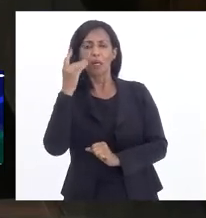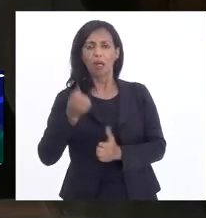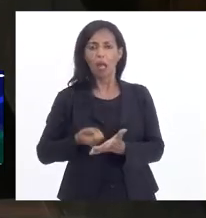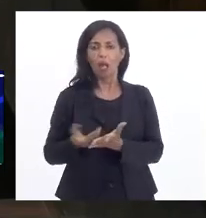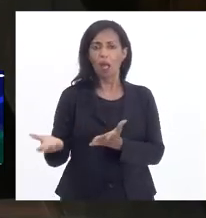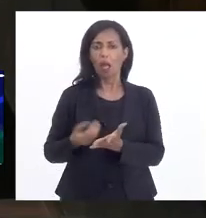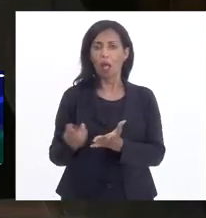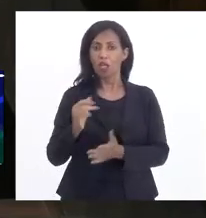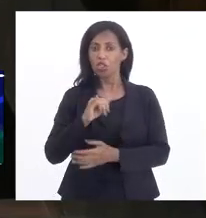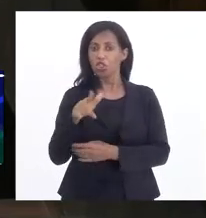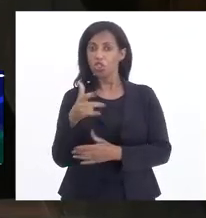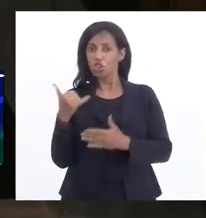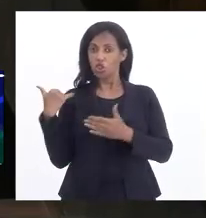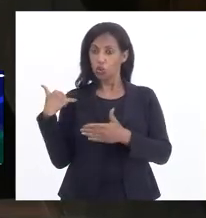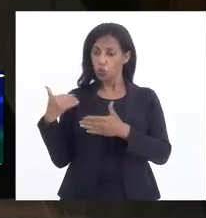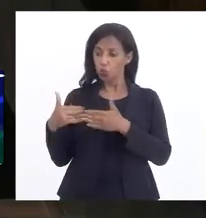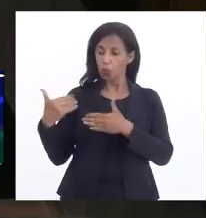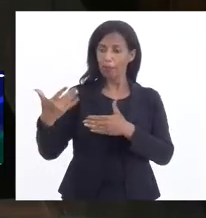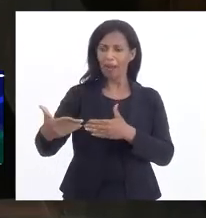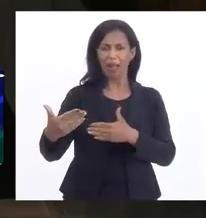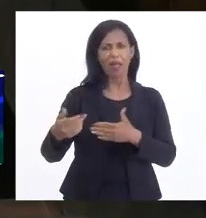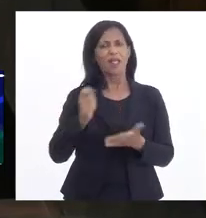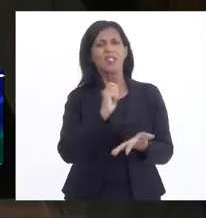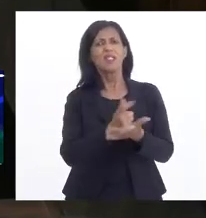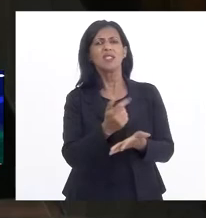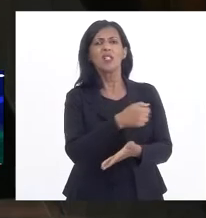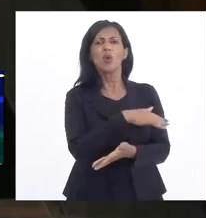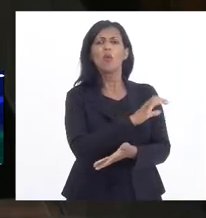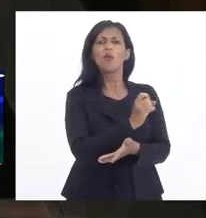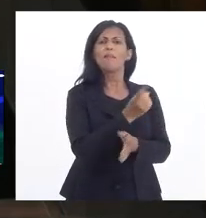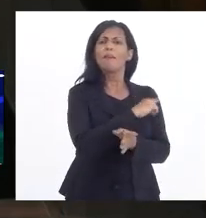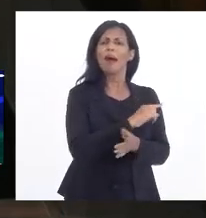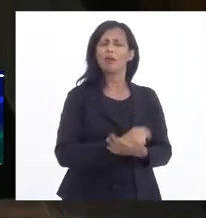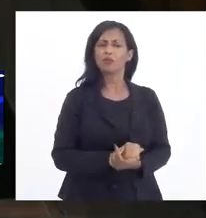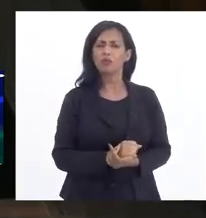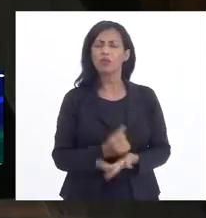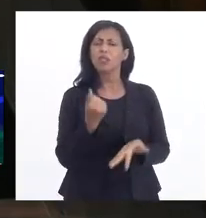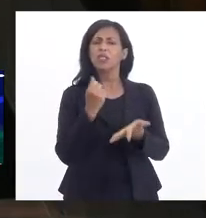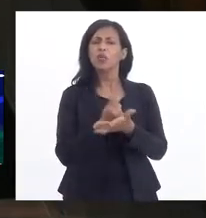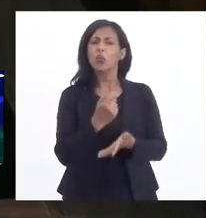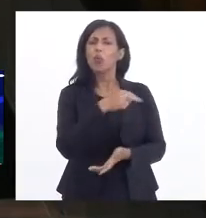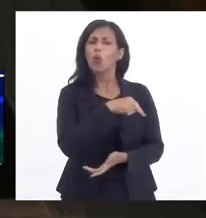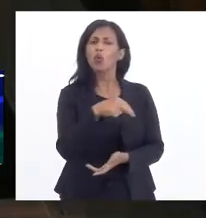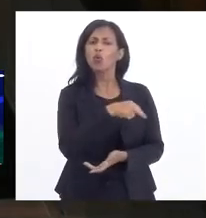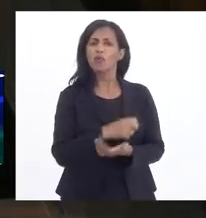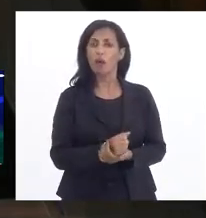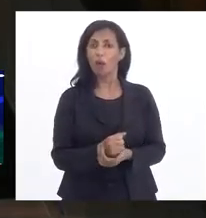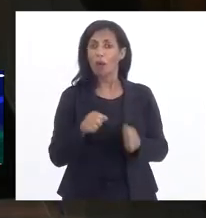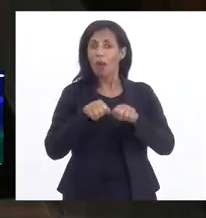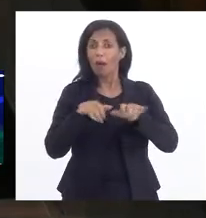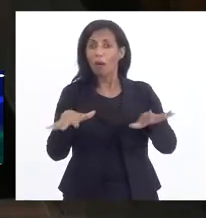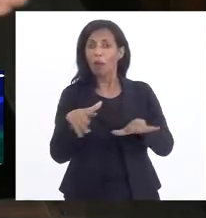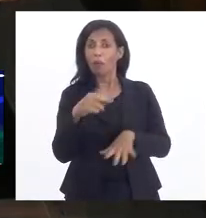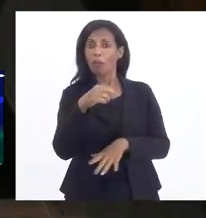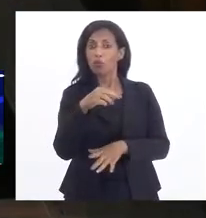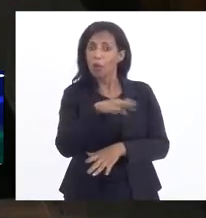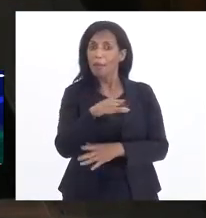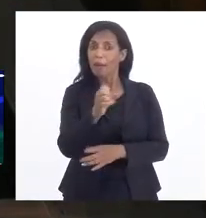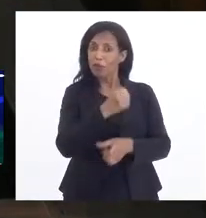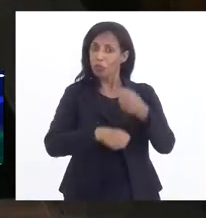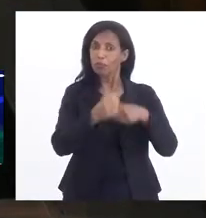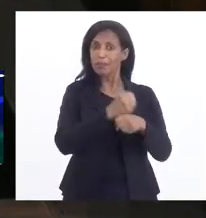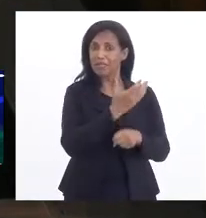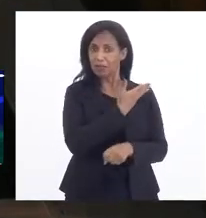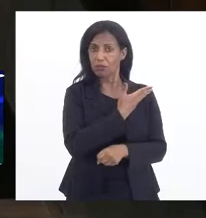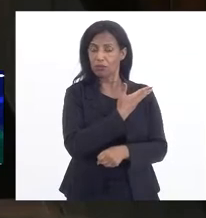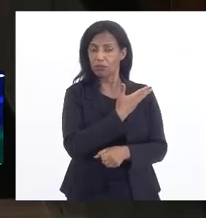comprados de julho para cá. E se ele comprou em março? E se ele comprou em novembro do ano passado? A pandemia começou em março, não é isso? Então,